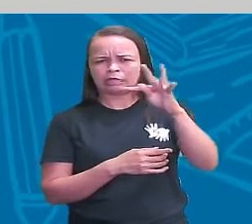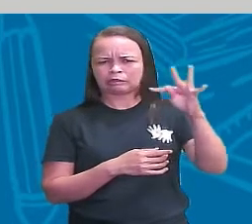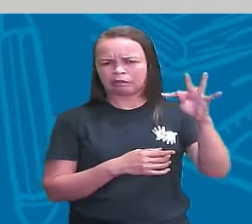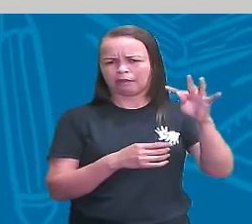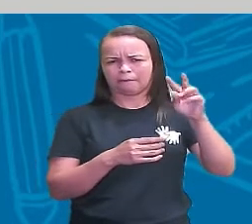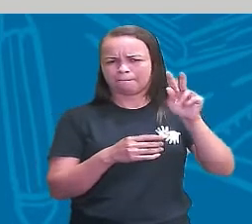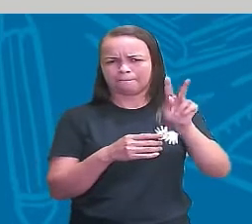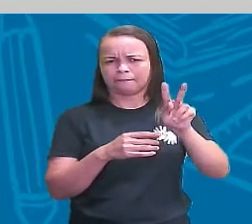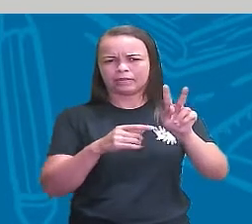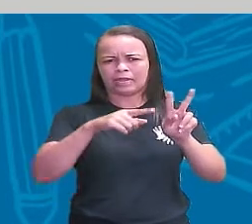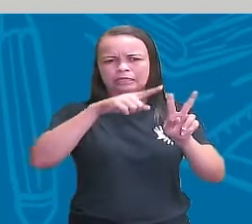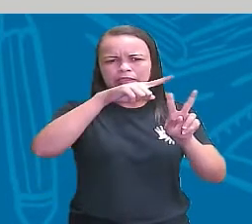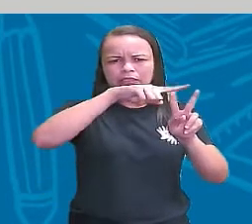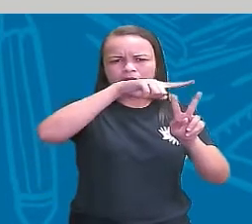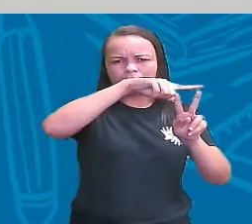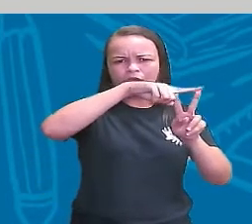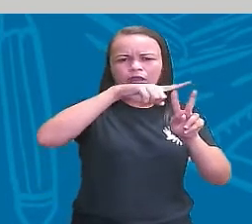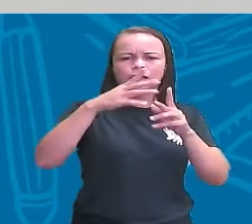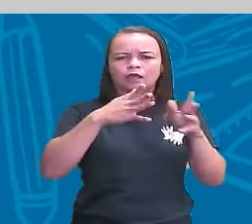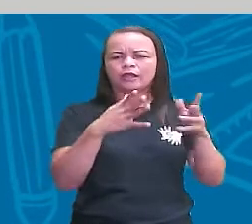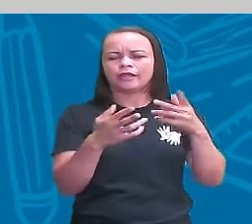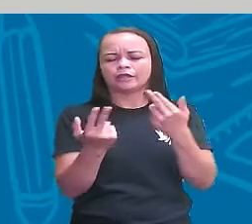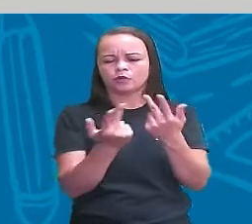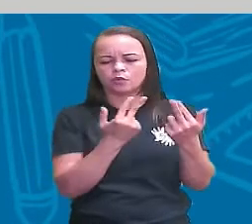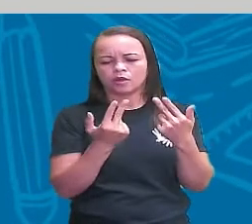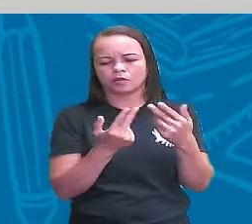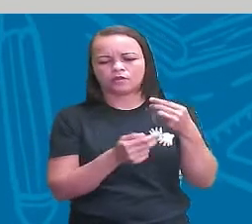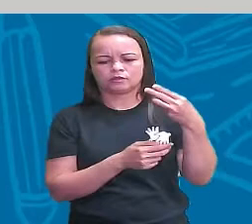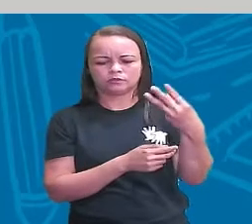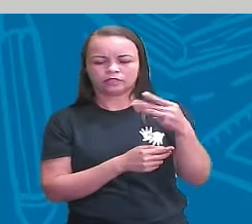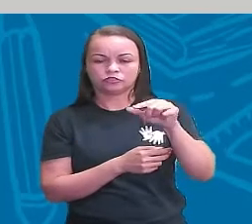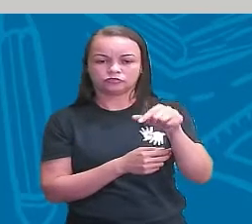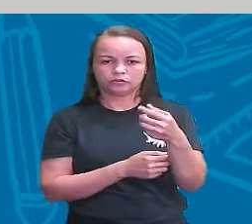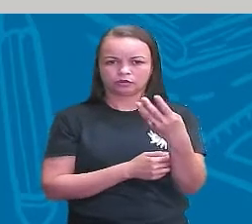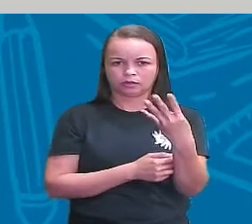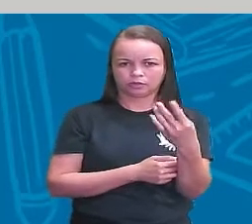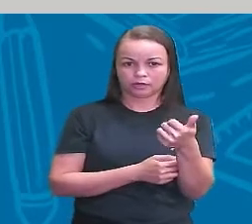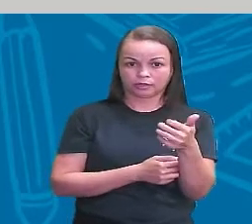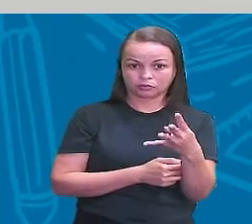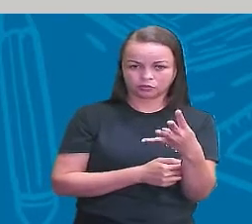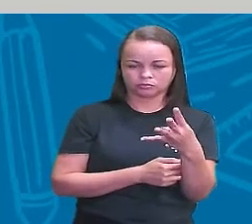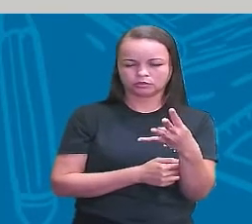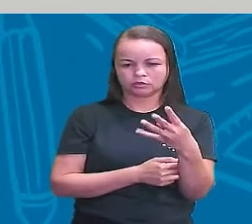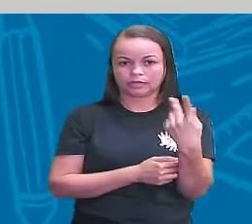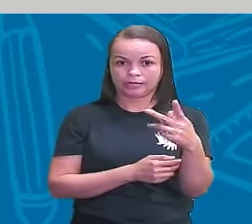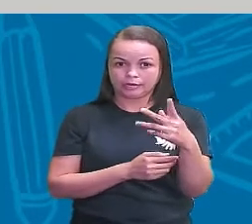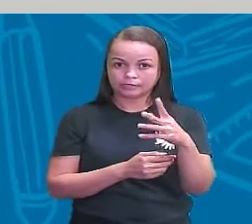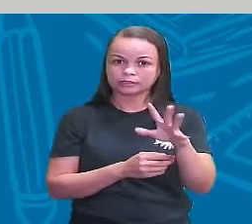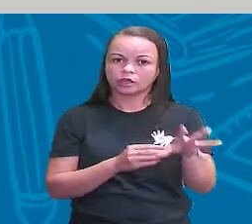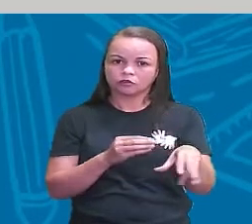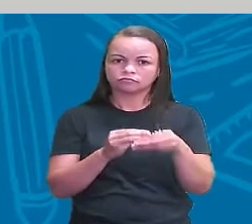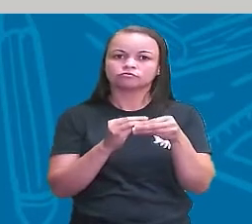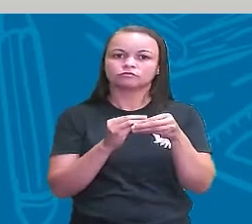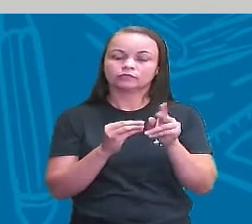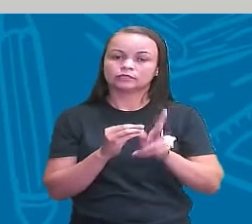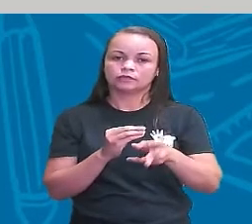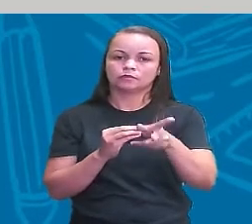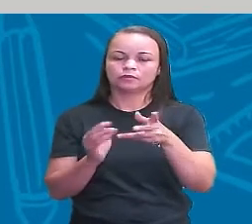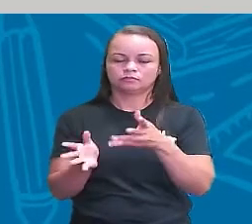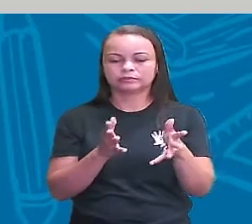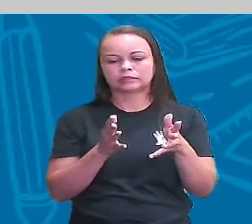que o π, ele é igual a 3,14, tá? Esse é valor fixo, tá? E às vezes, em